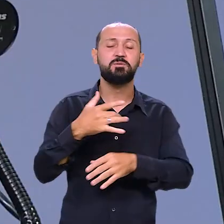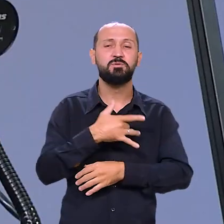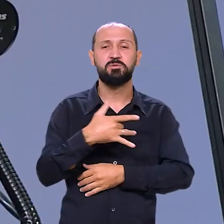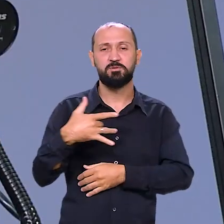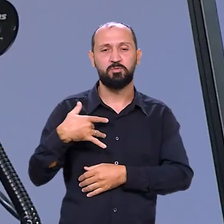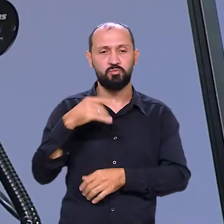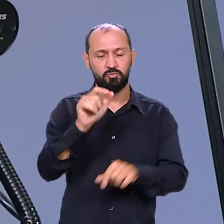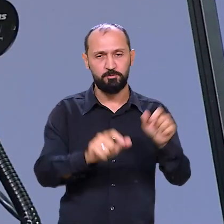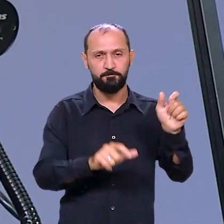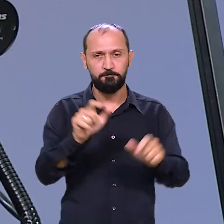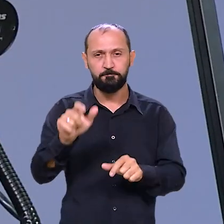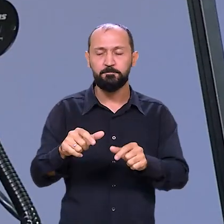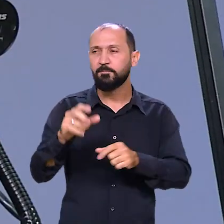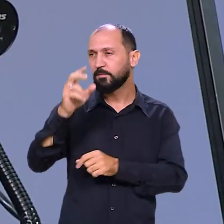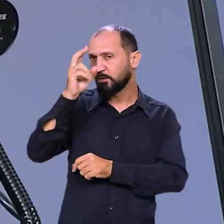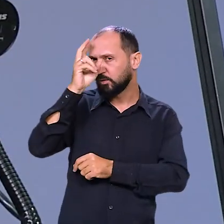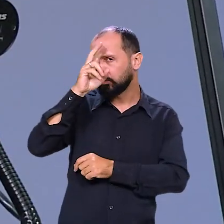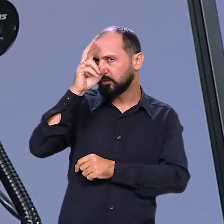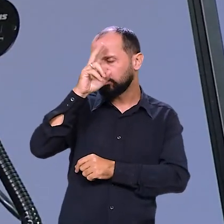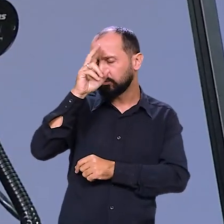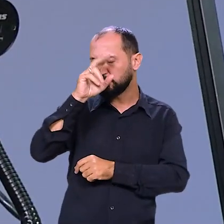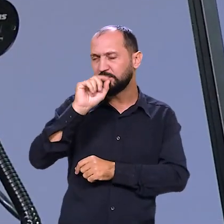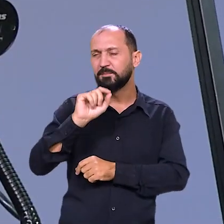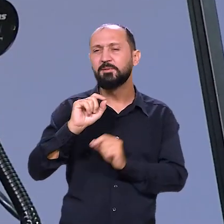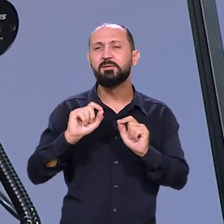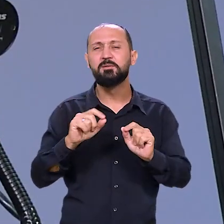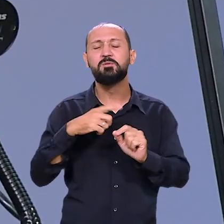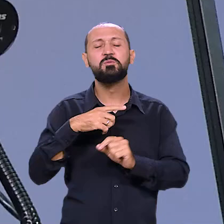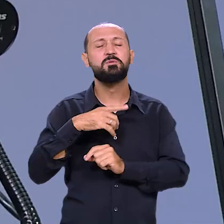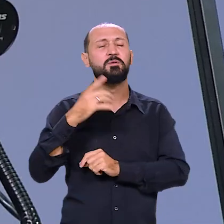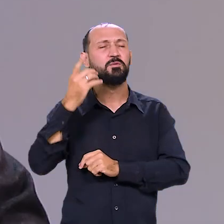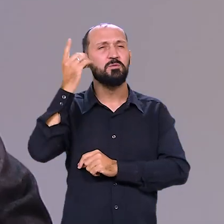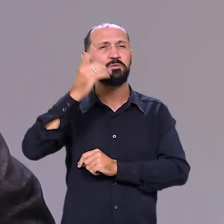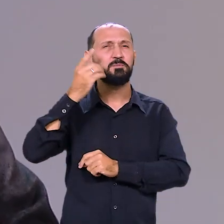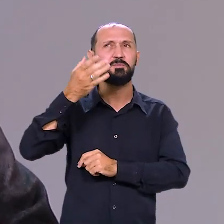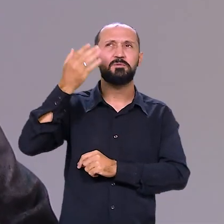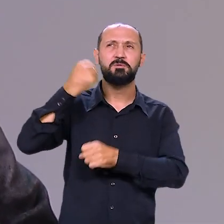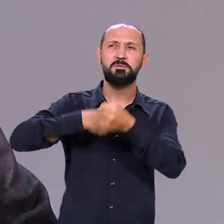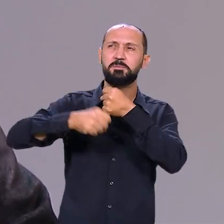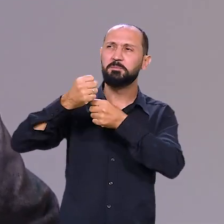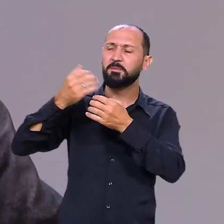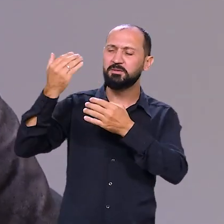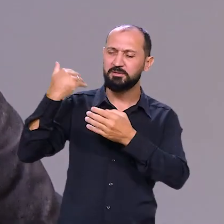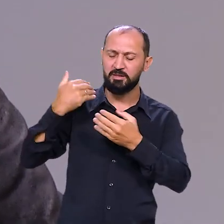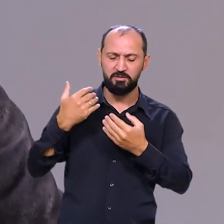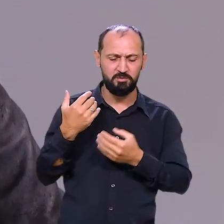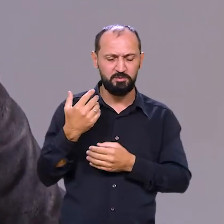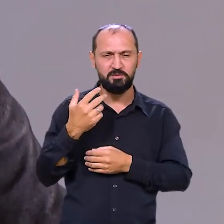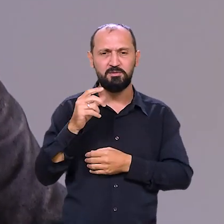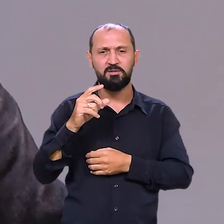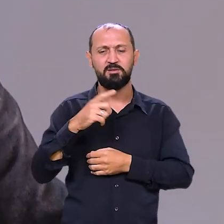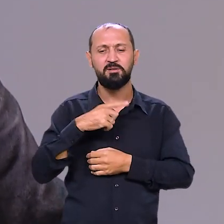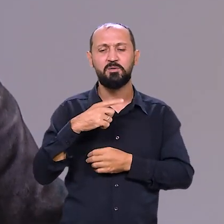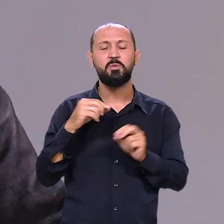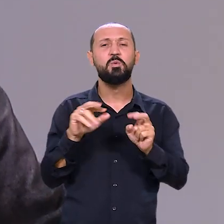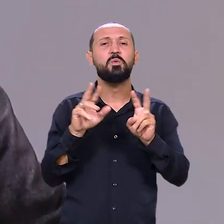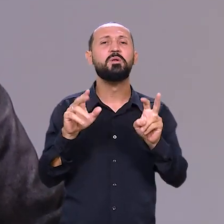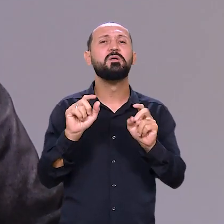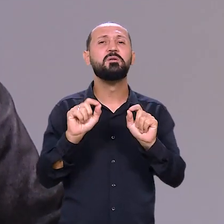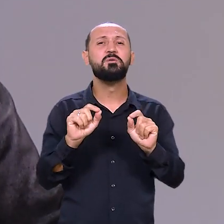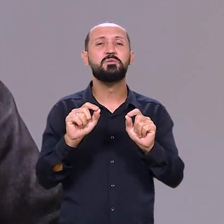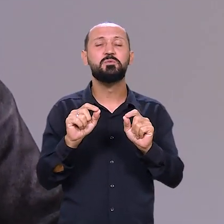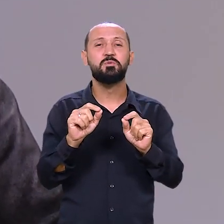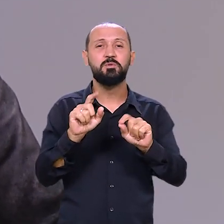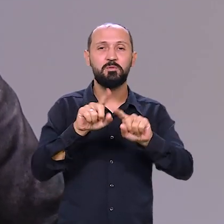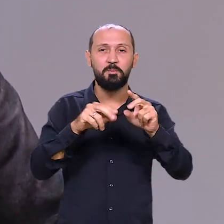prejuízo à saúde das pessoas. Eu também estou porque lembrando não tem agora, essa fiscalização. deputado, teve uma questão no ano passado, recente, sobre a